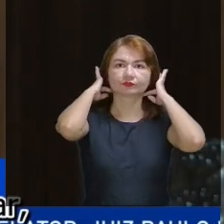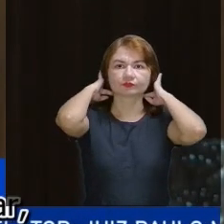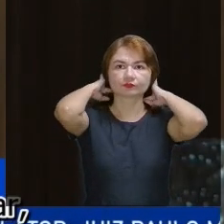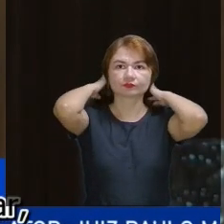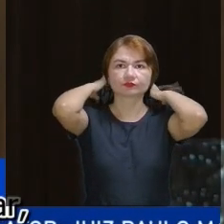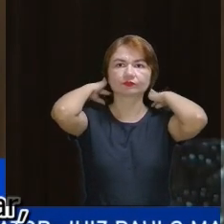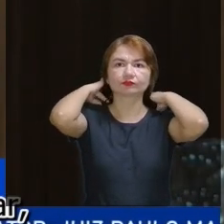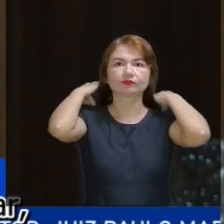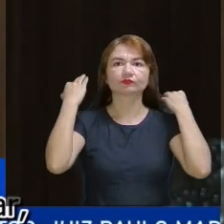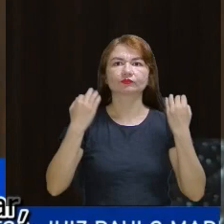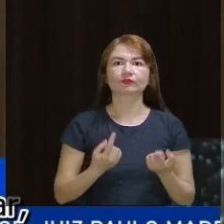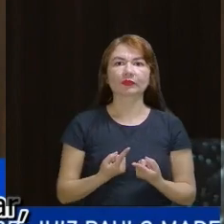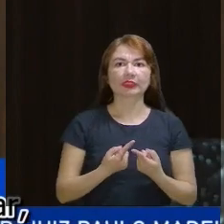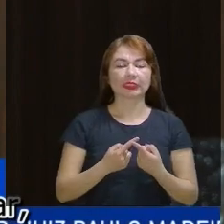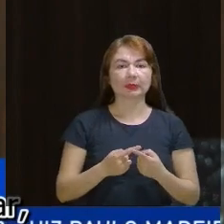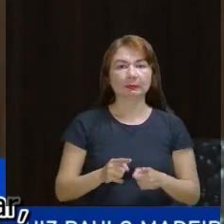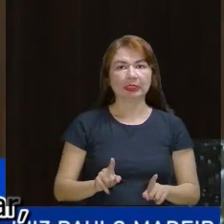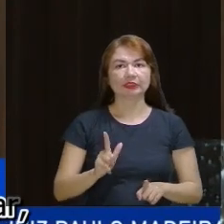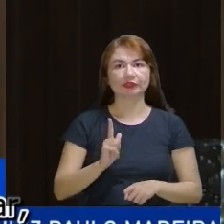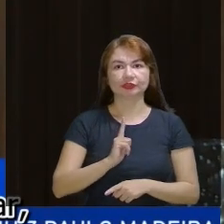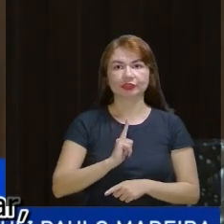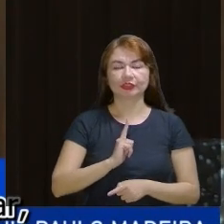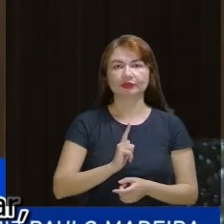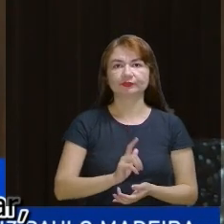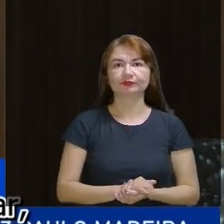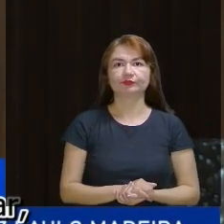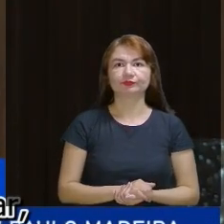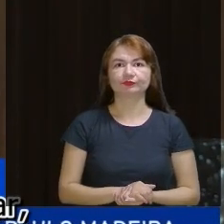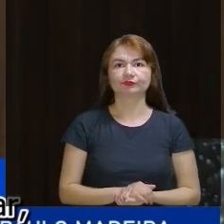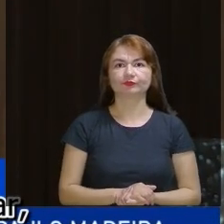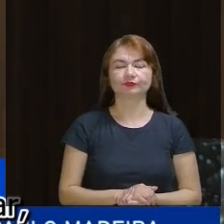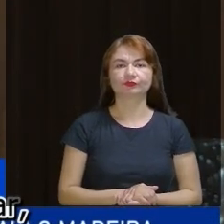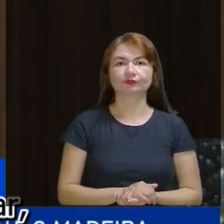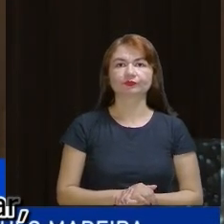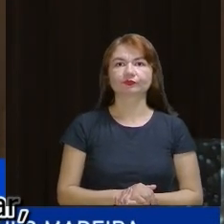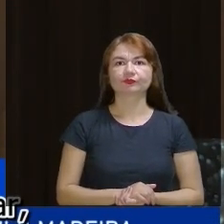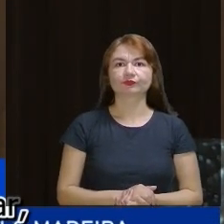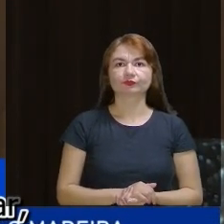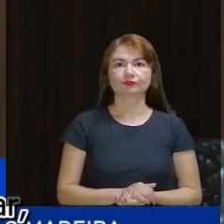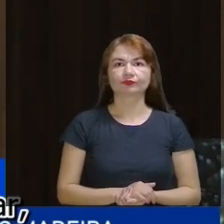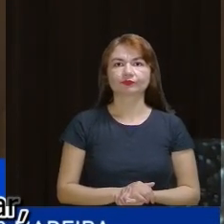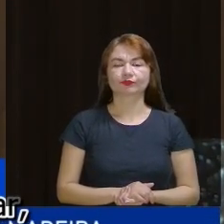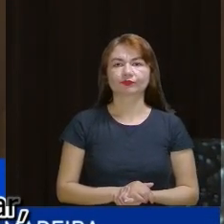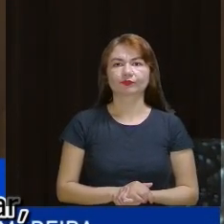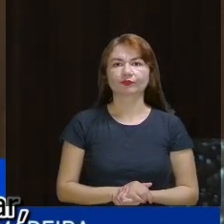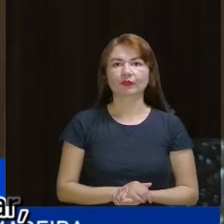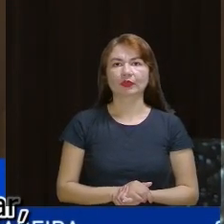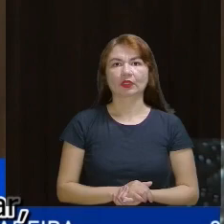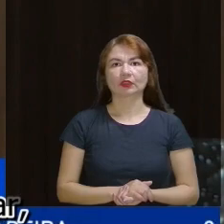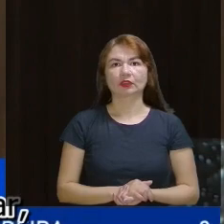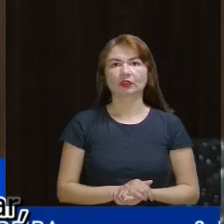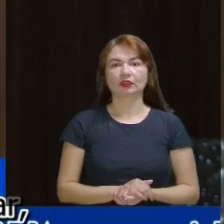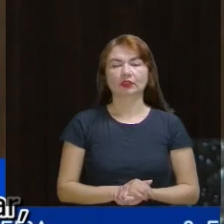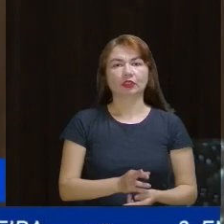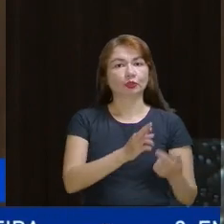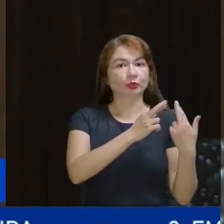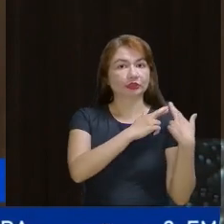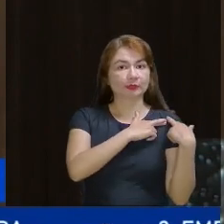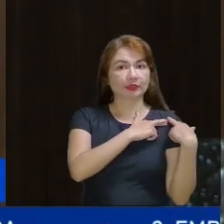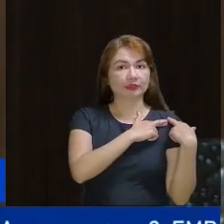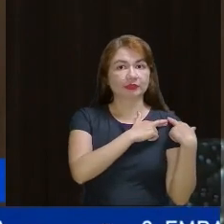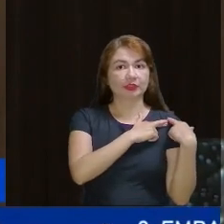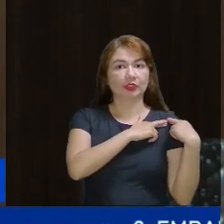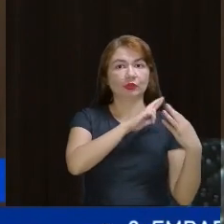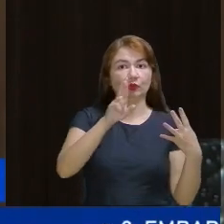Mas existem outras formas de se responsabilizar, no meu entender, um recurso